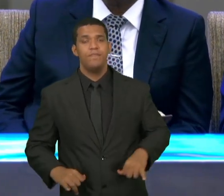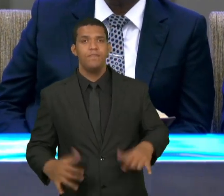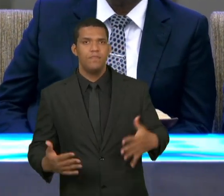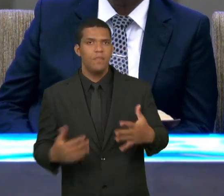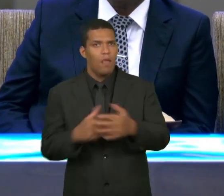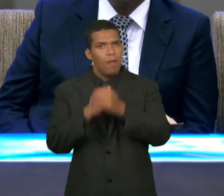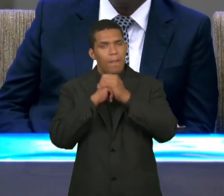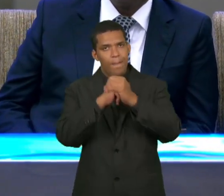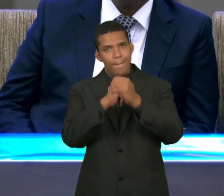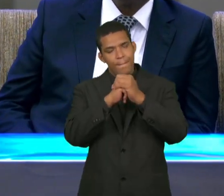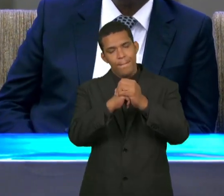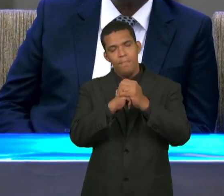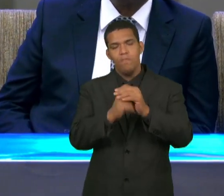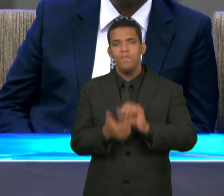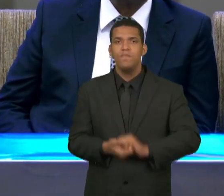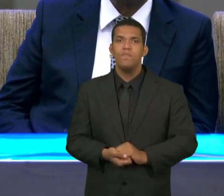amém.